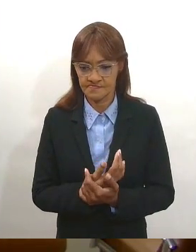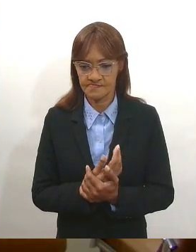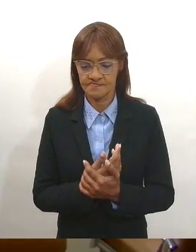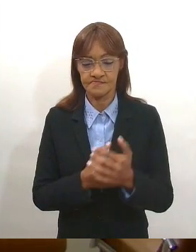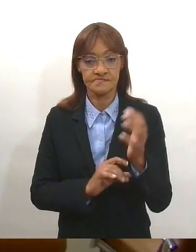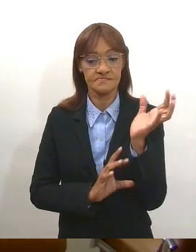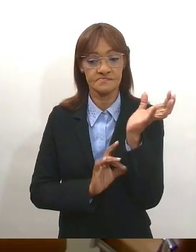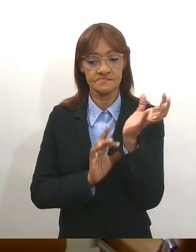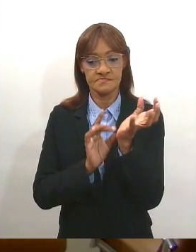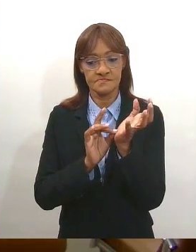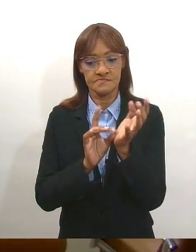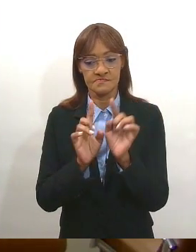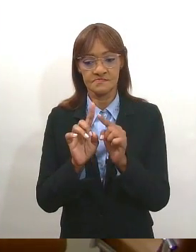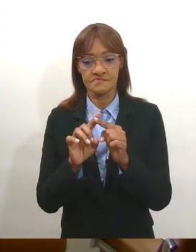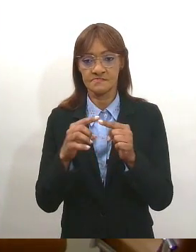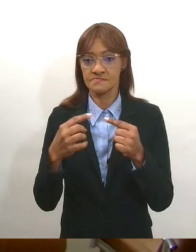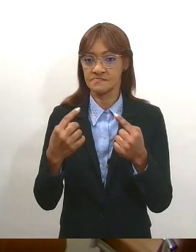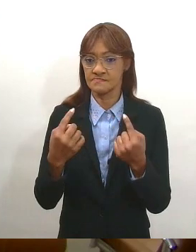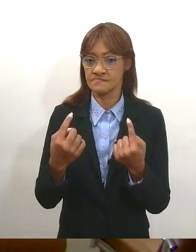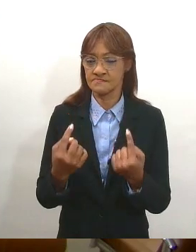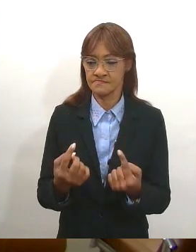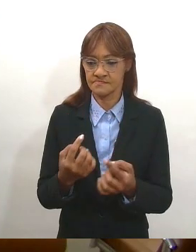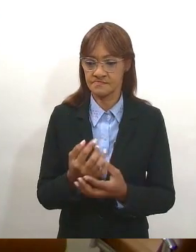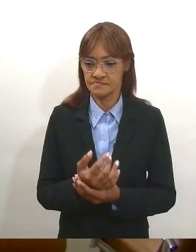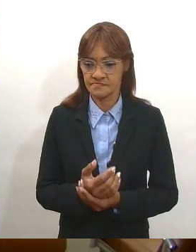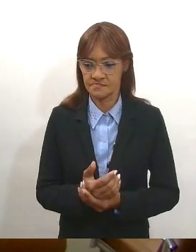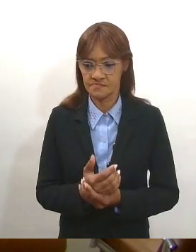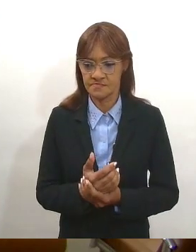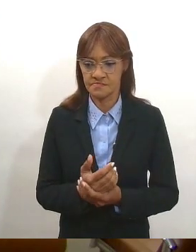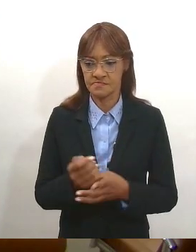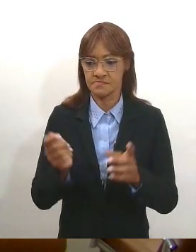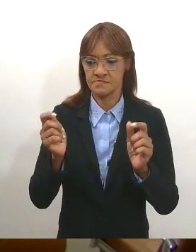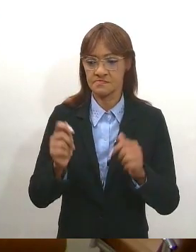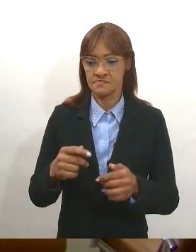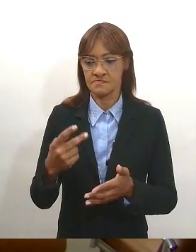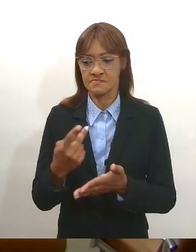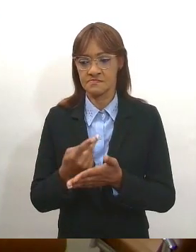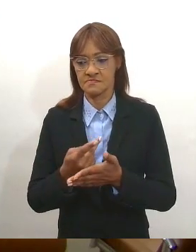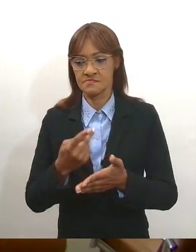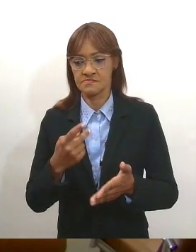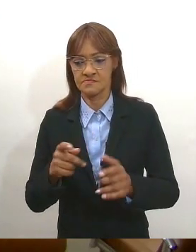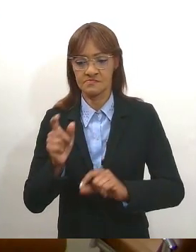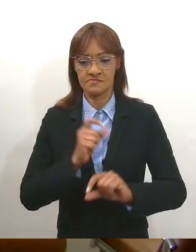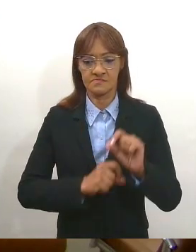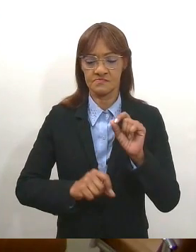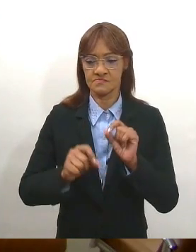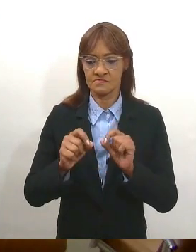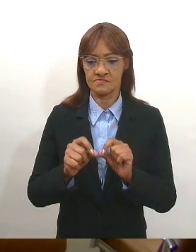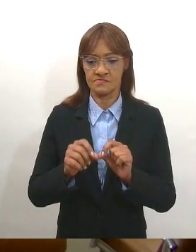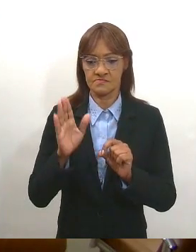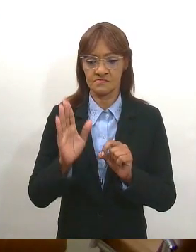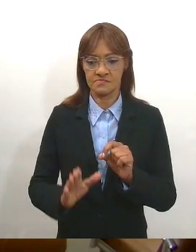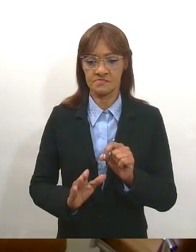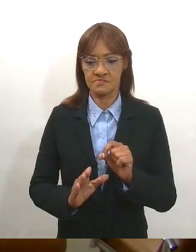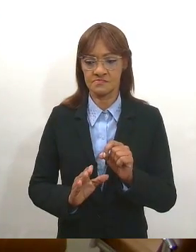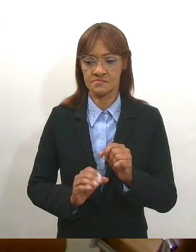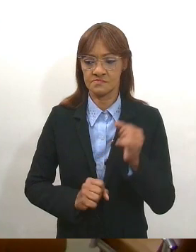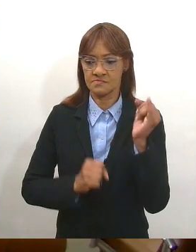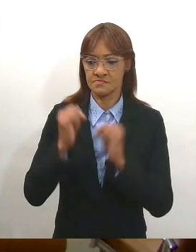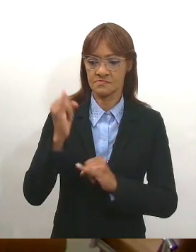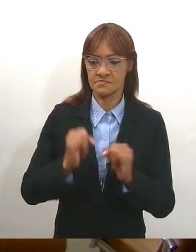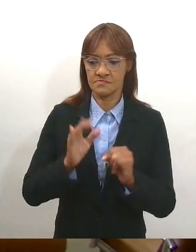fortemente ameaçada pelos interesses das construtoras e da prefeitura de Aracaju, que atua